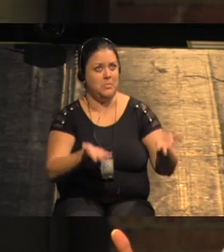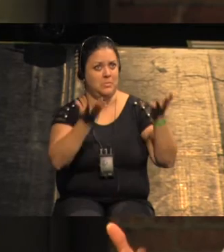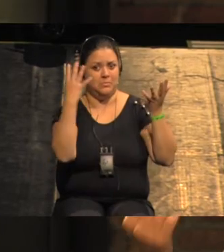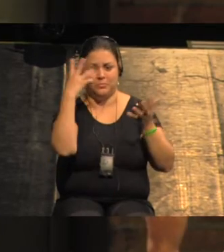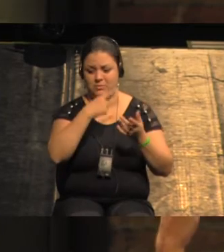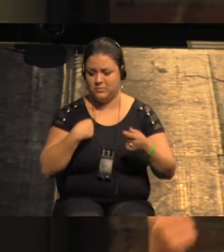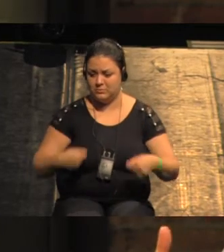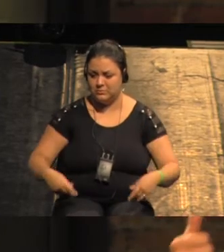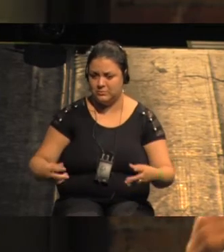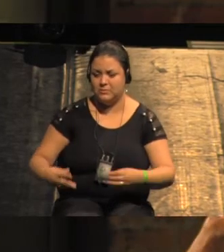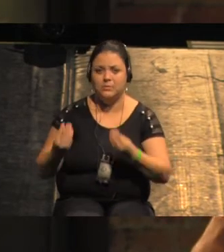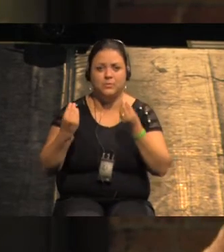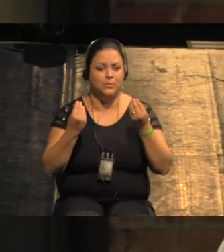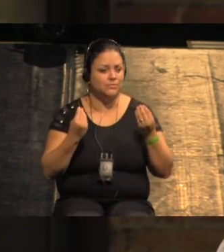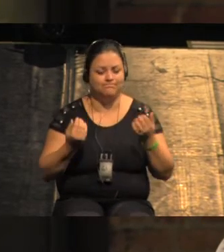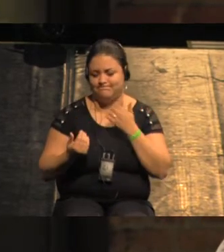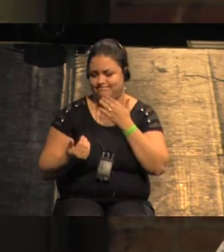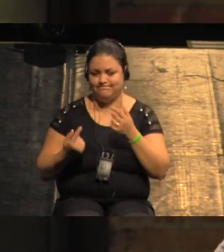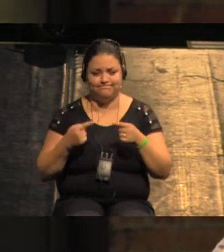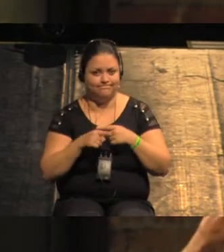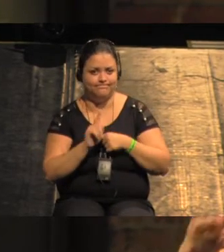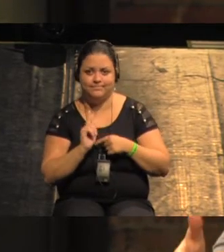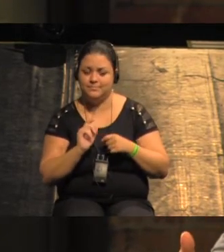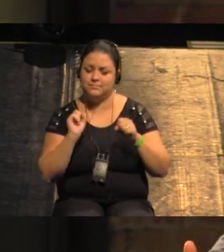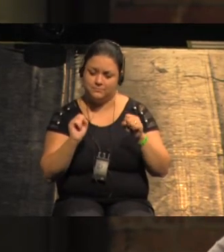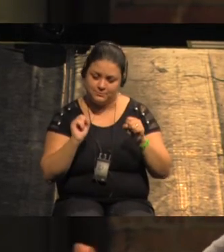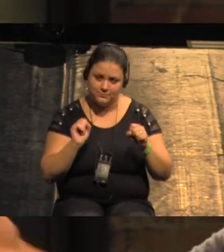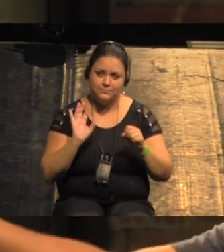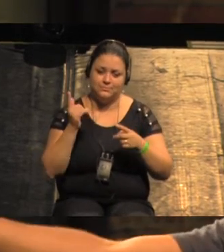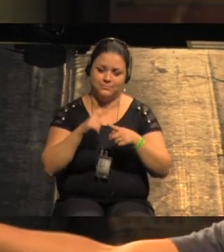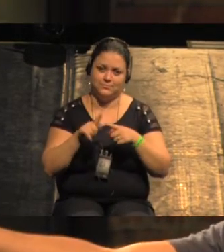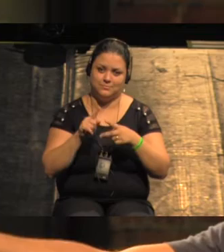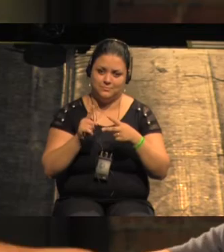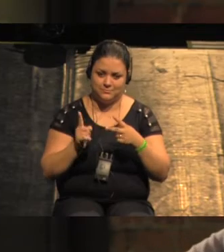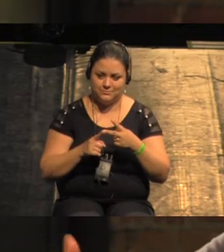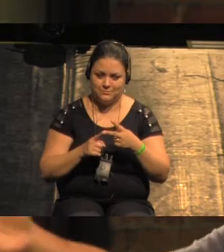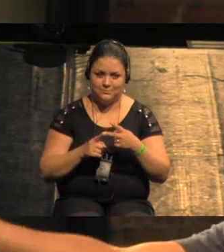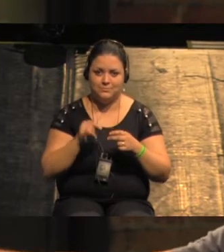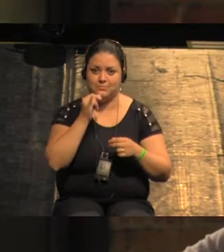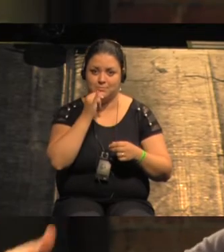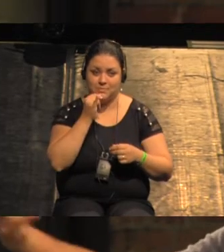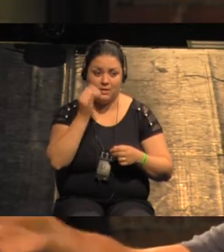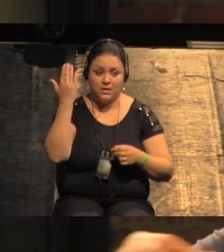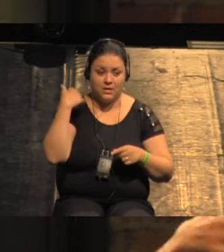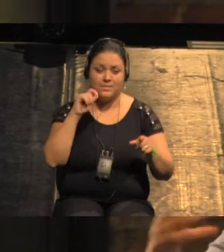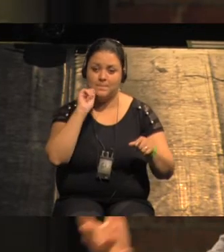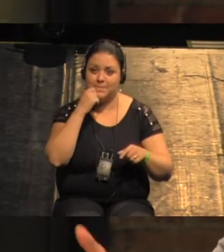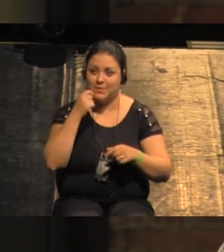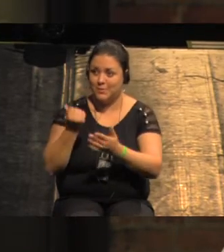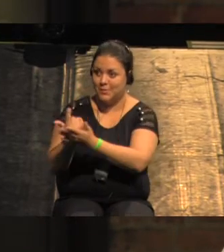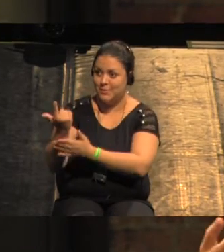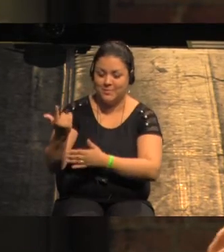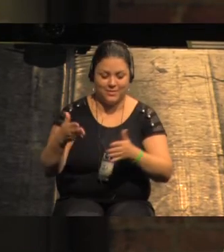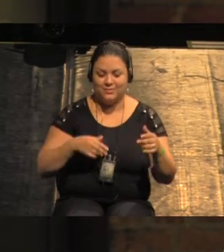morador. Ele não tenha recursos para consumir na Offner, porque antes ele comia na padaria, a padaria saiu e virou